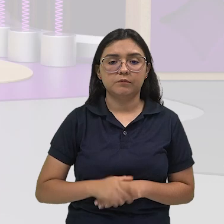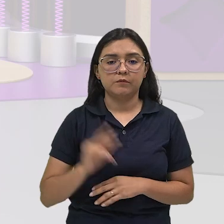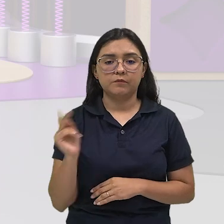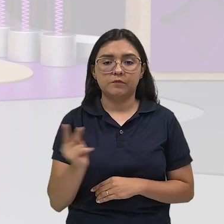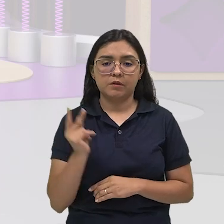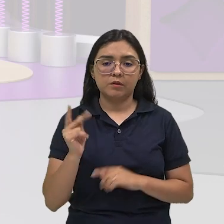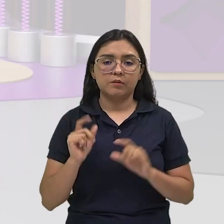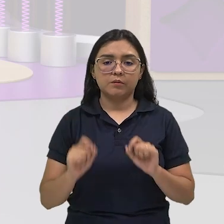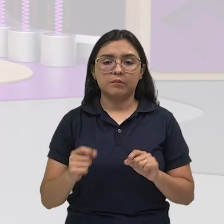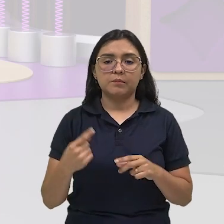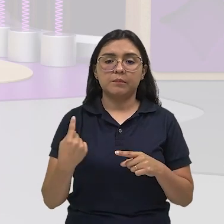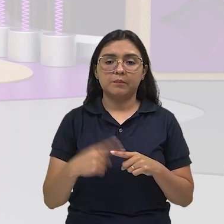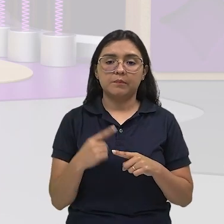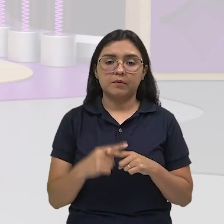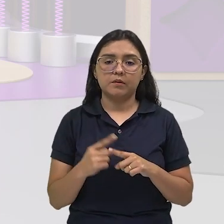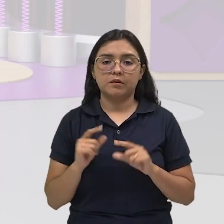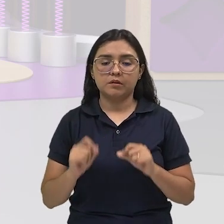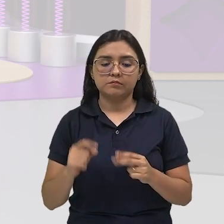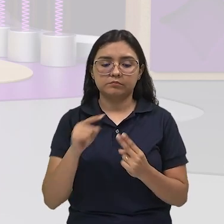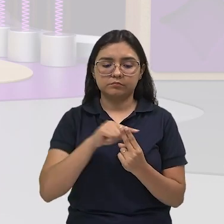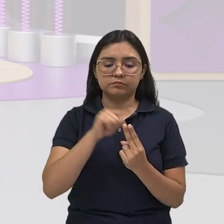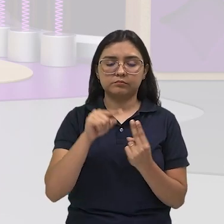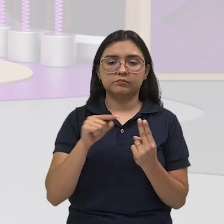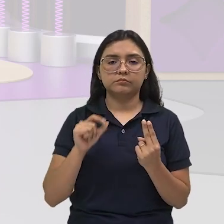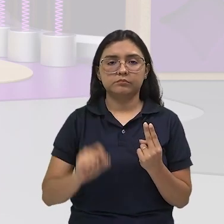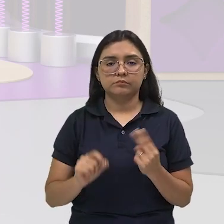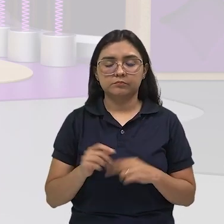já está carregando todas as casas